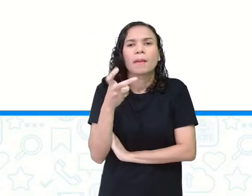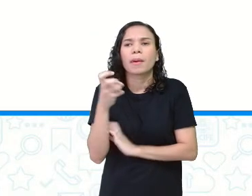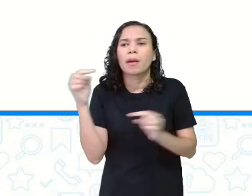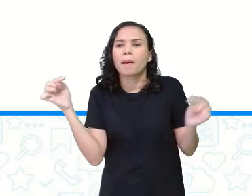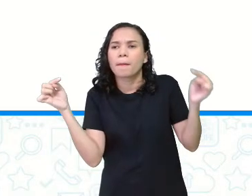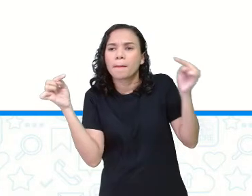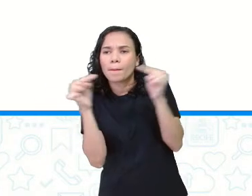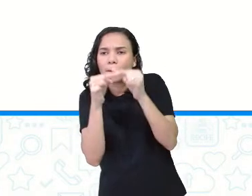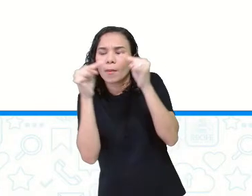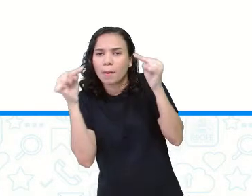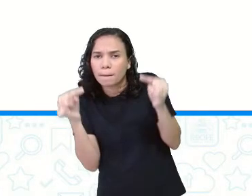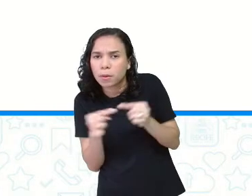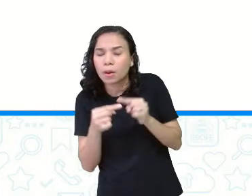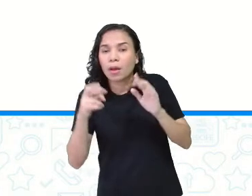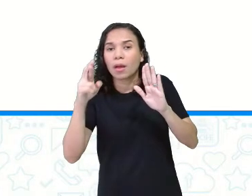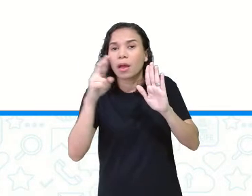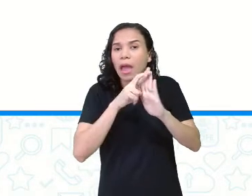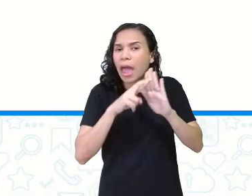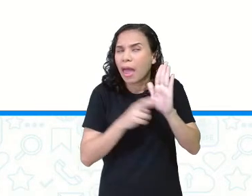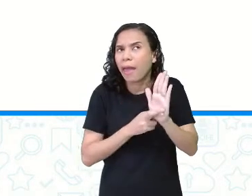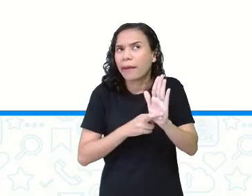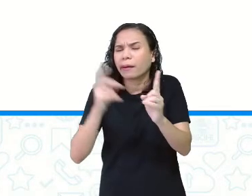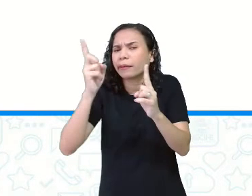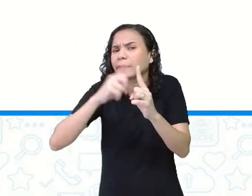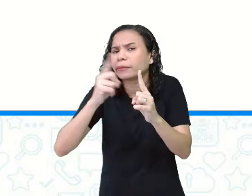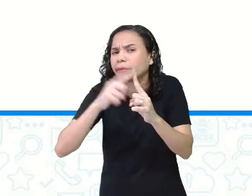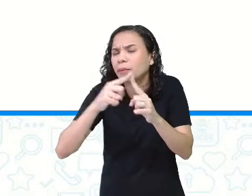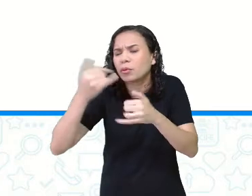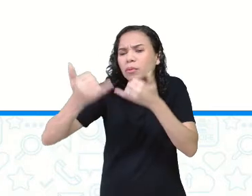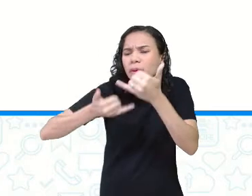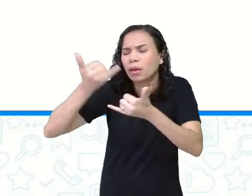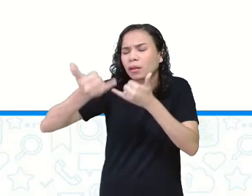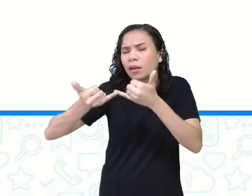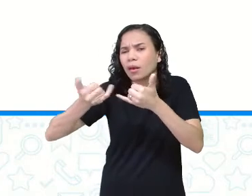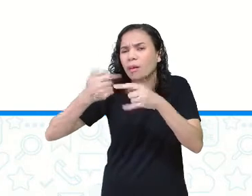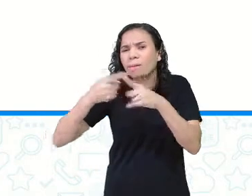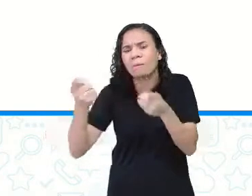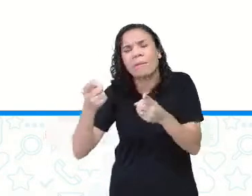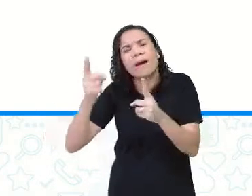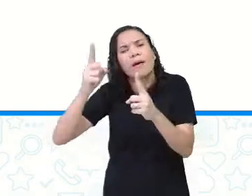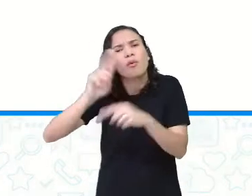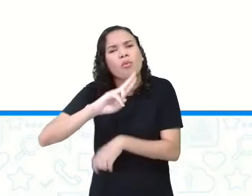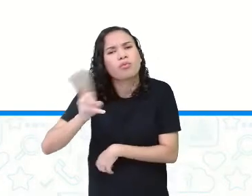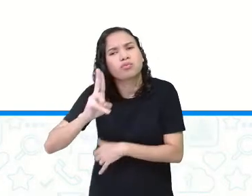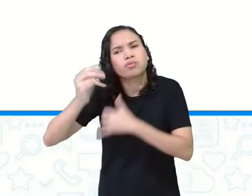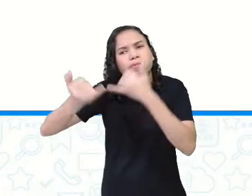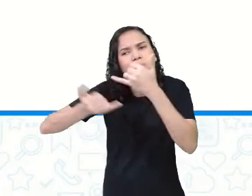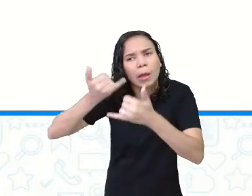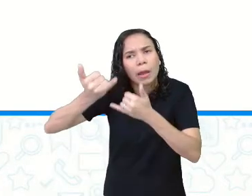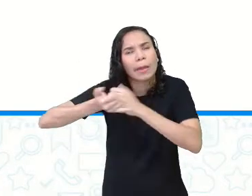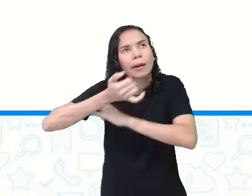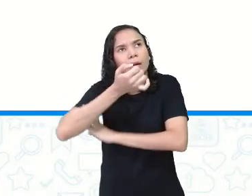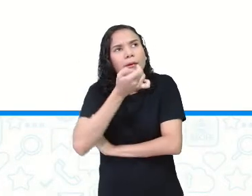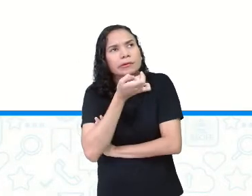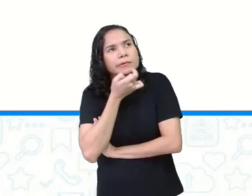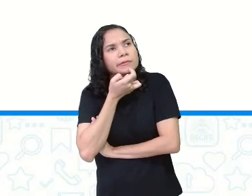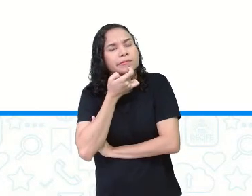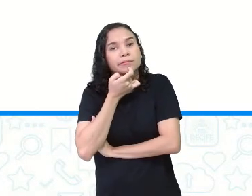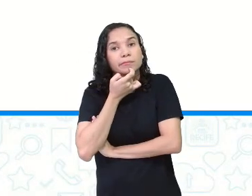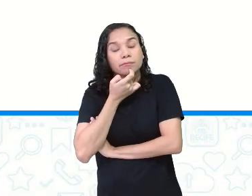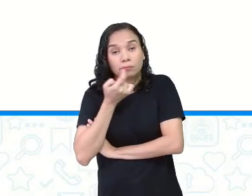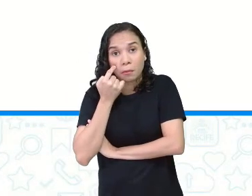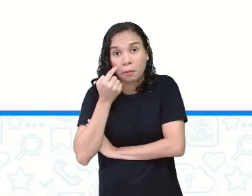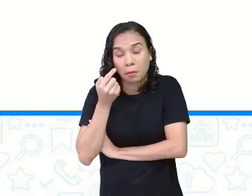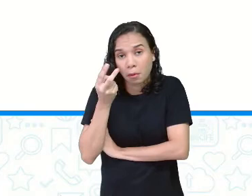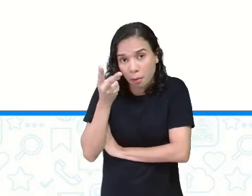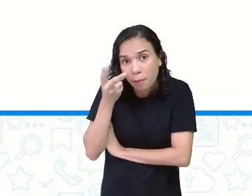é regra de algum tipo de jogo, mas eu preciso descobrir que jogo é esse. Verificou na